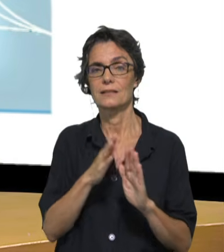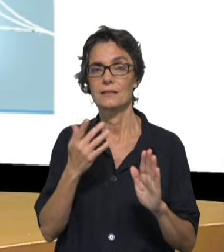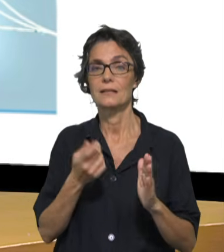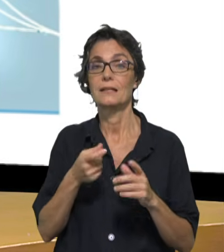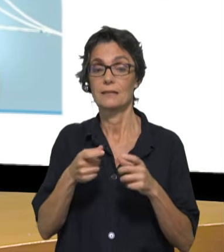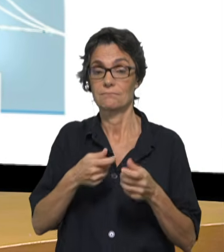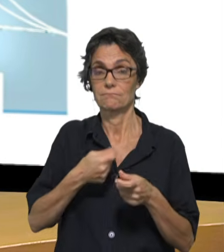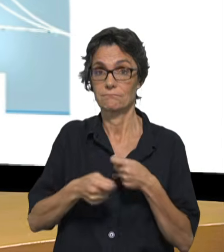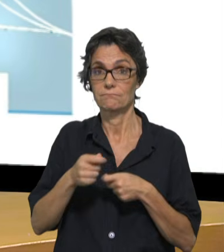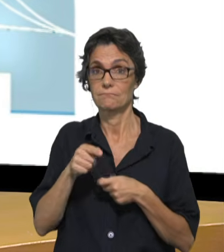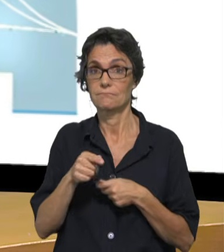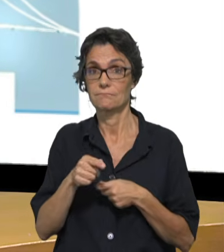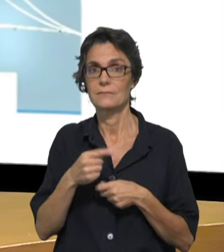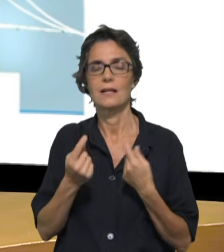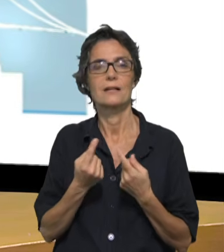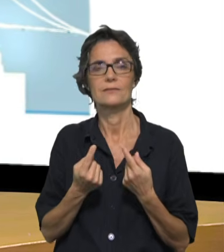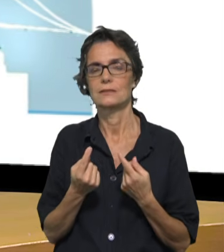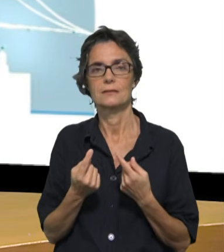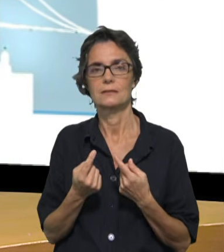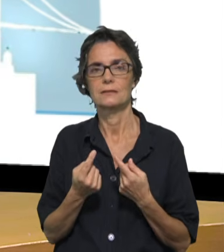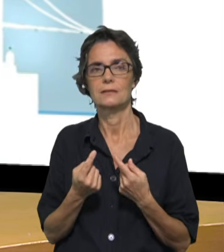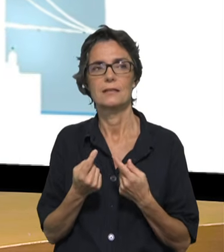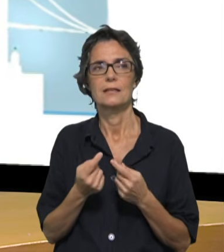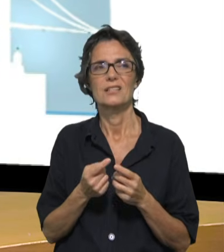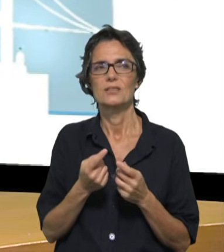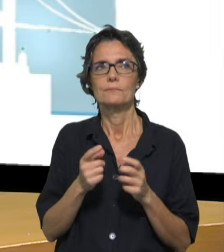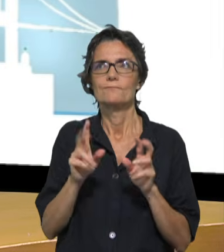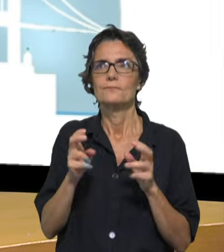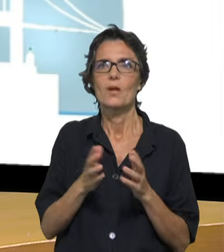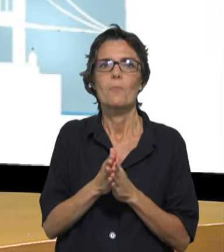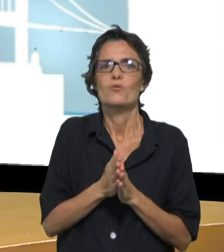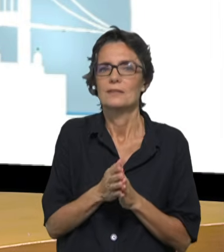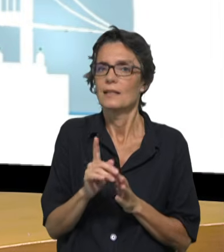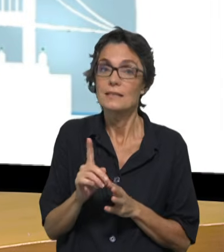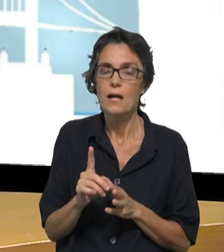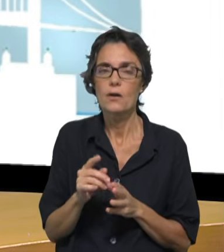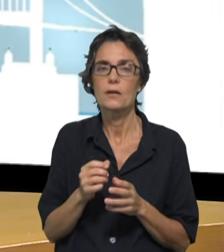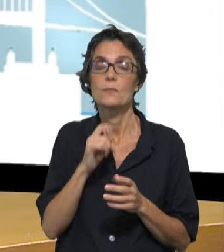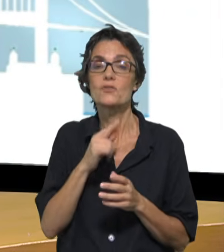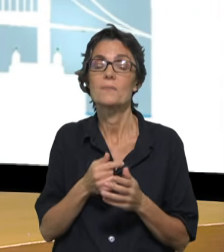igrejas não é uma usurpação, mas é gerar